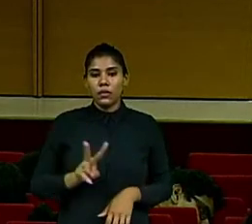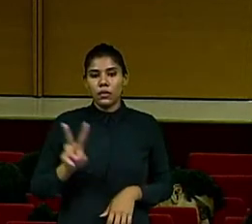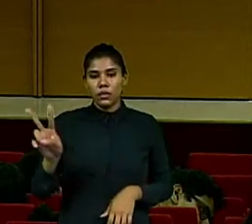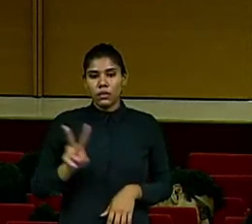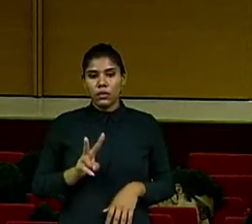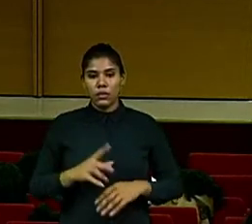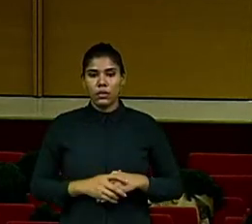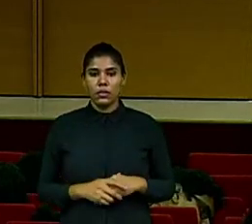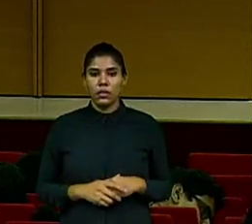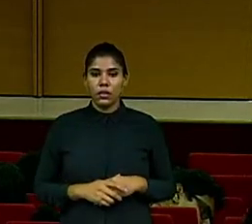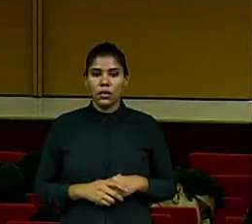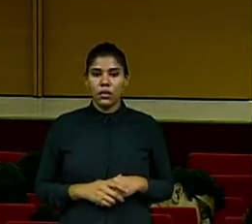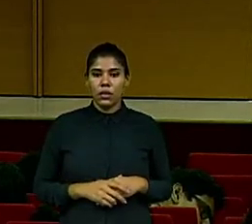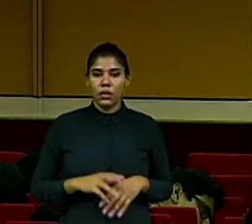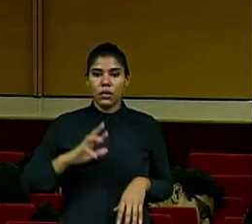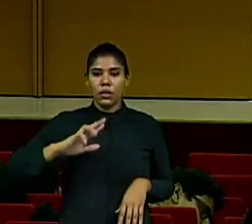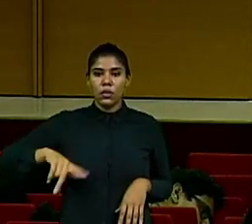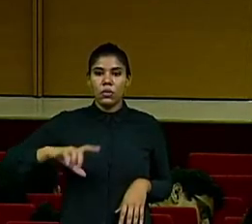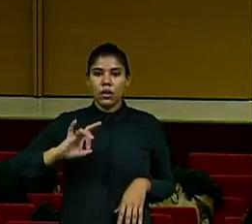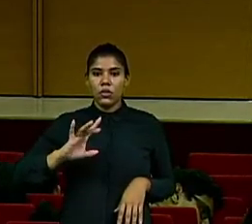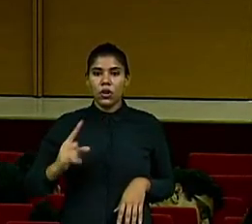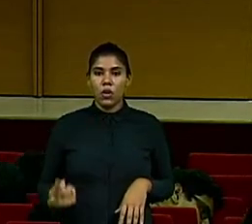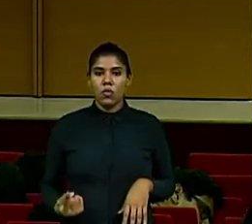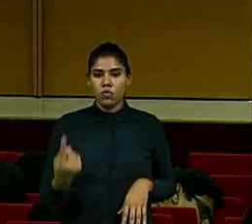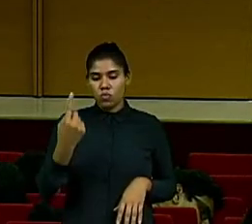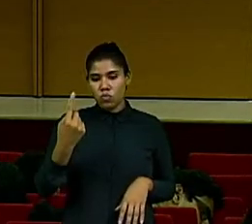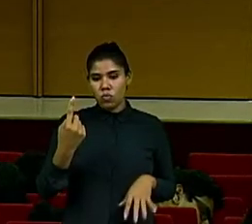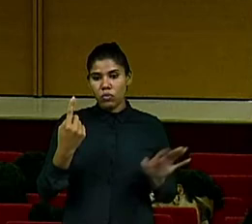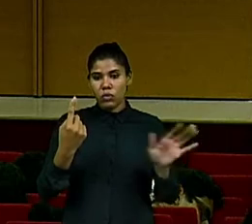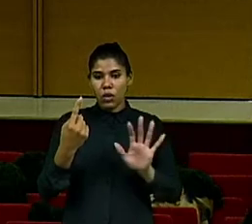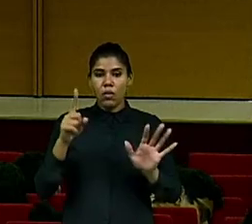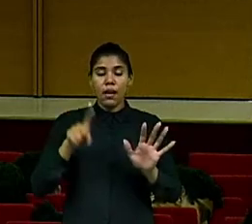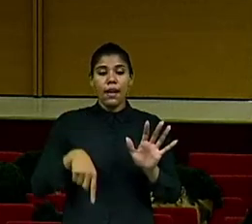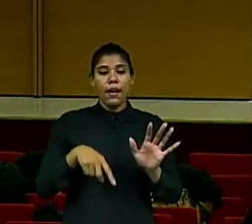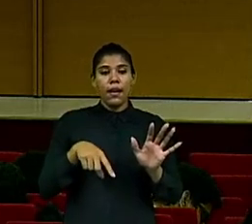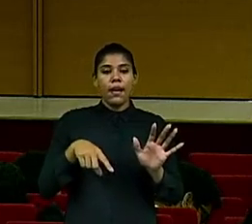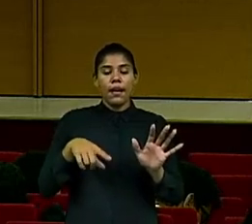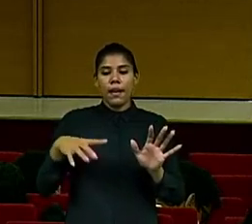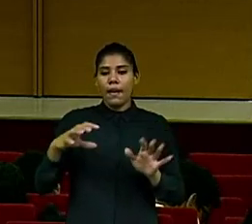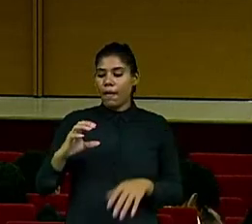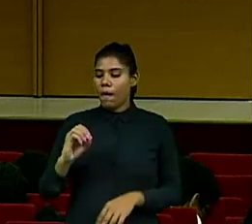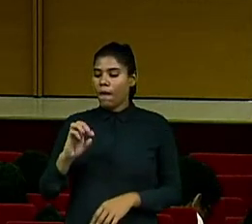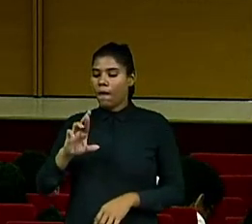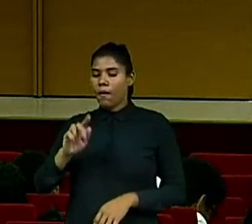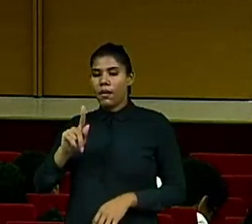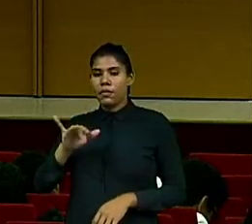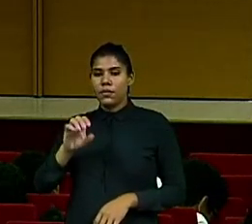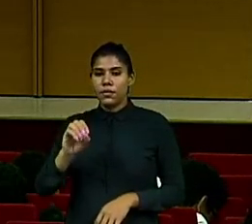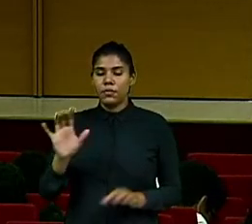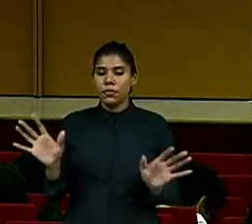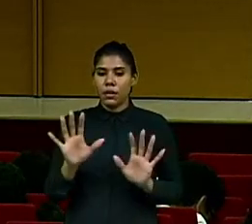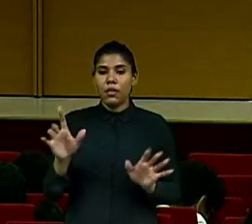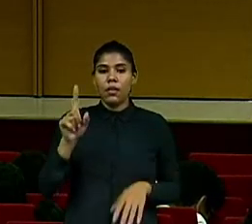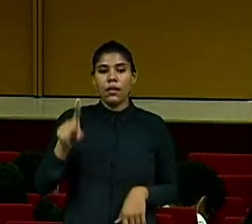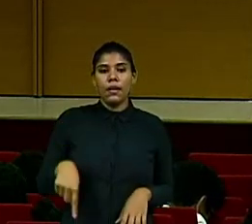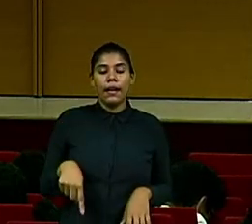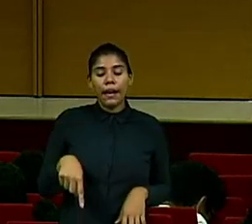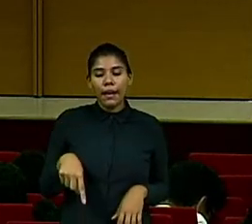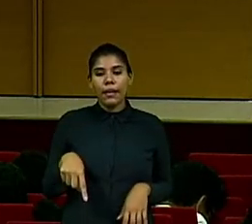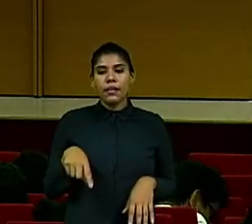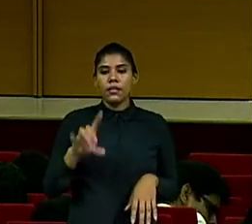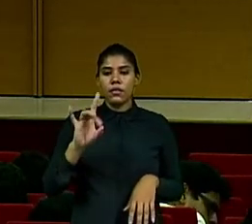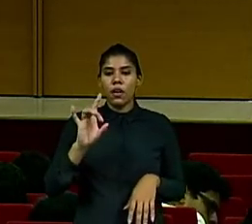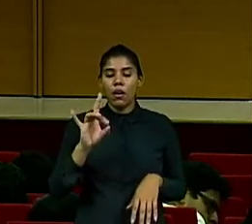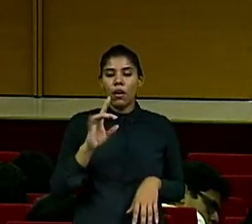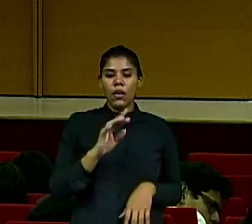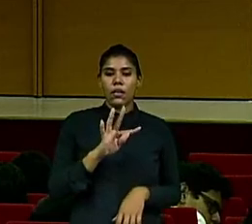sempre eu copio só um organismo eu copio só em tecido para tratar algum problema então clonagem terapêutica